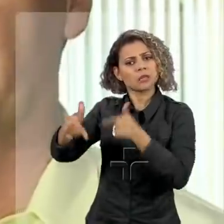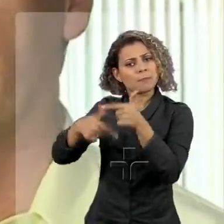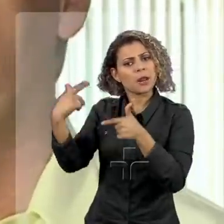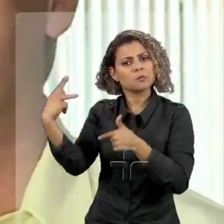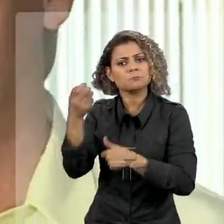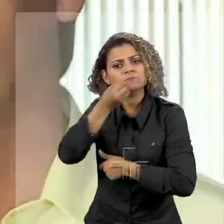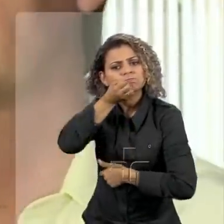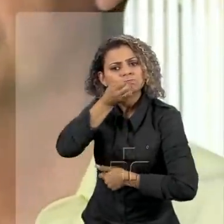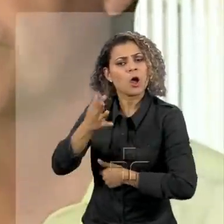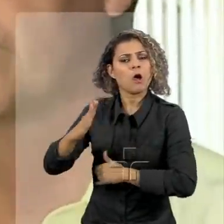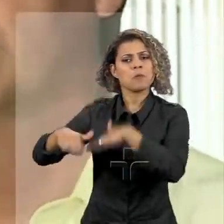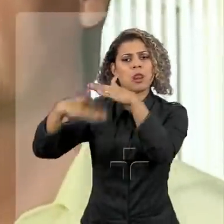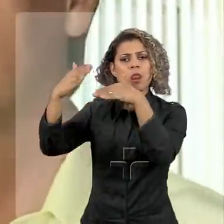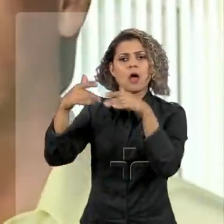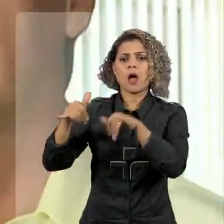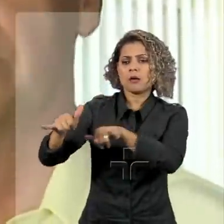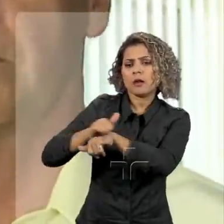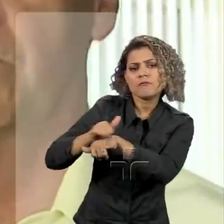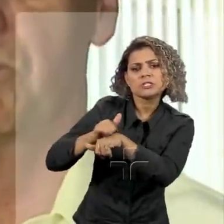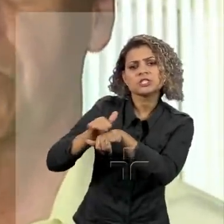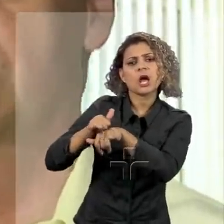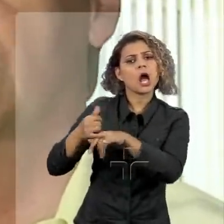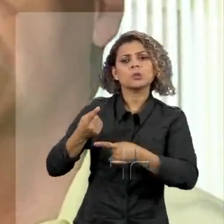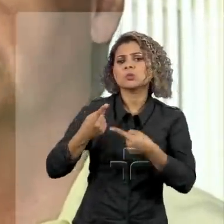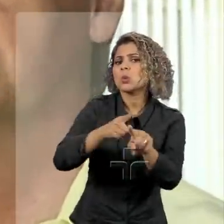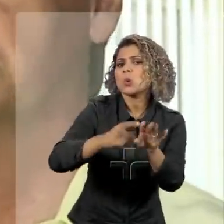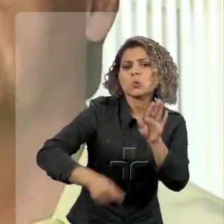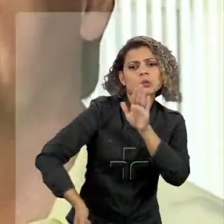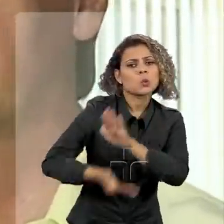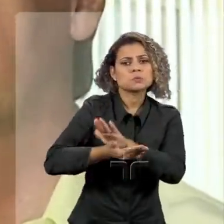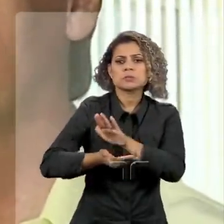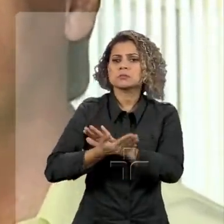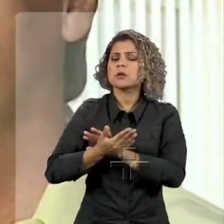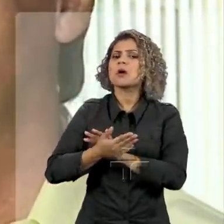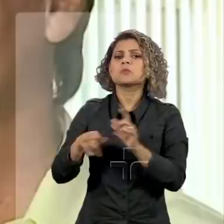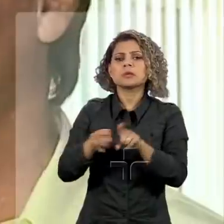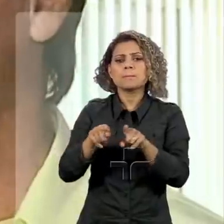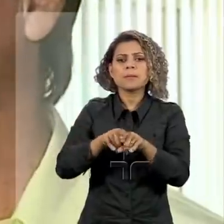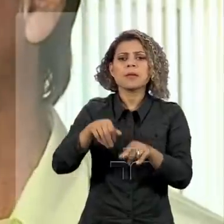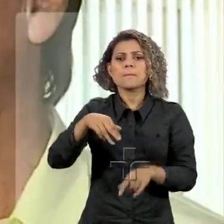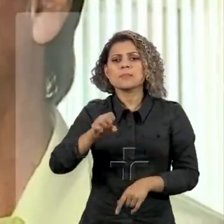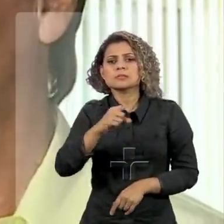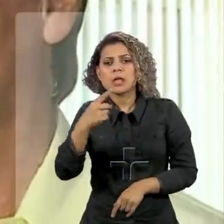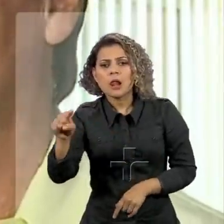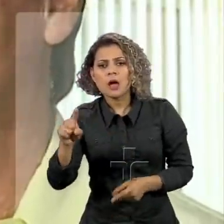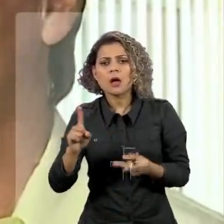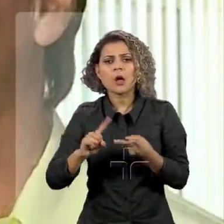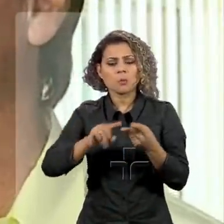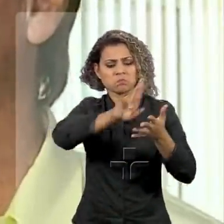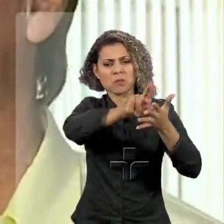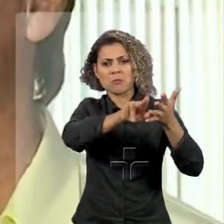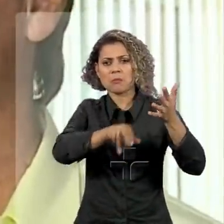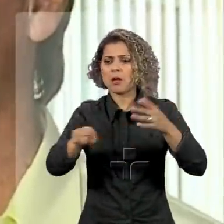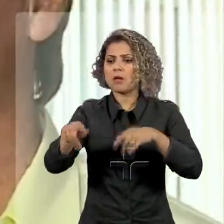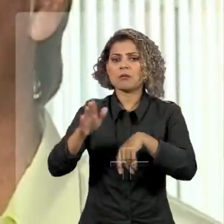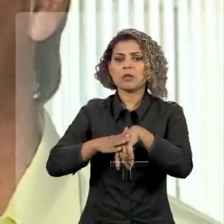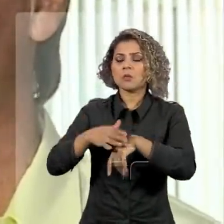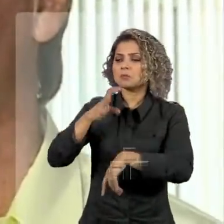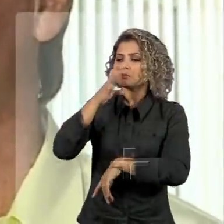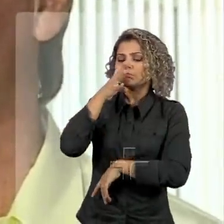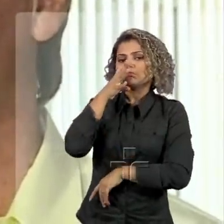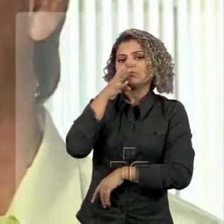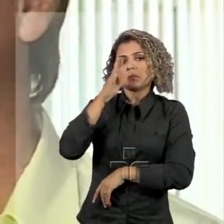corrupção, da Operação Lava Jato, as questões da Mensalão, entre outros, me ajudou a